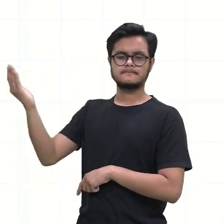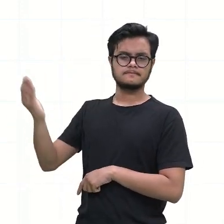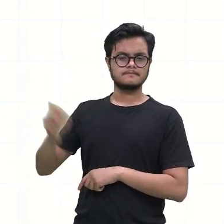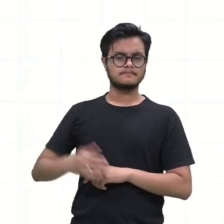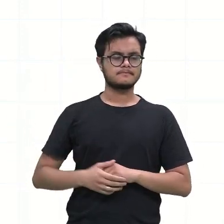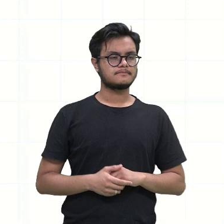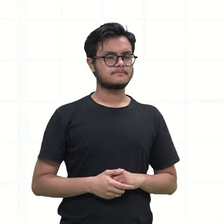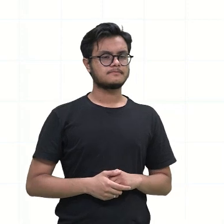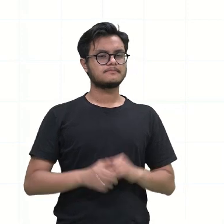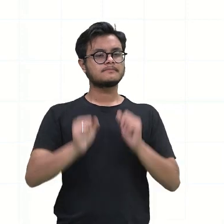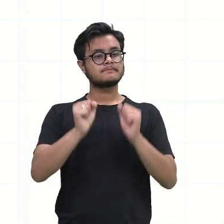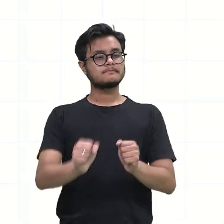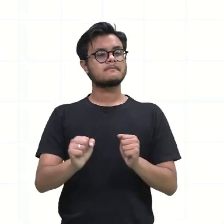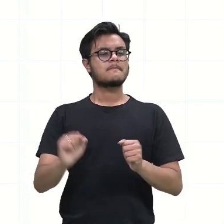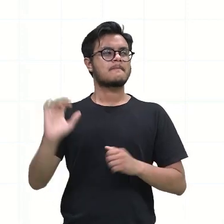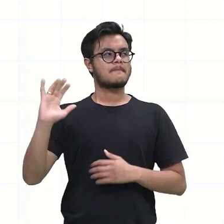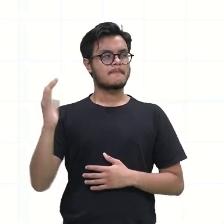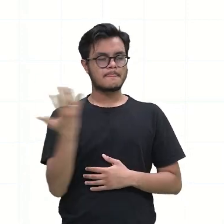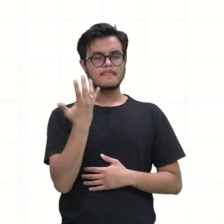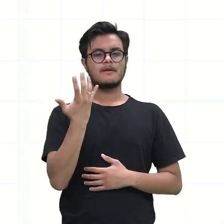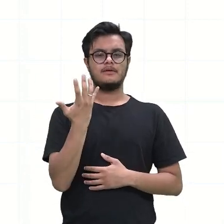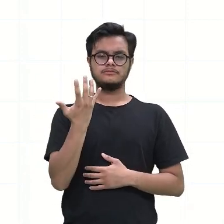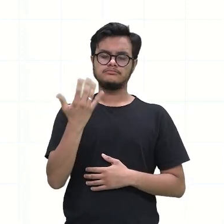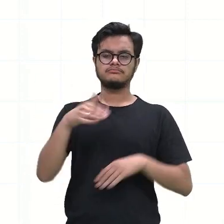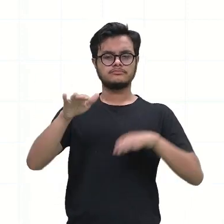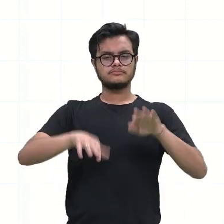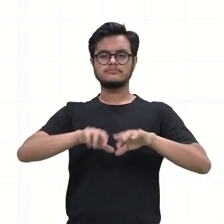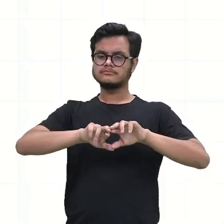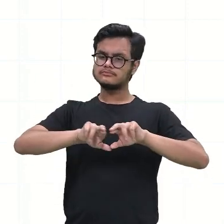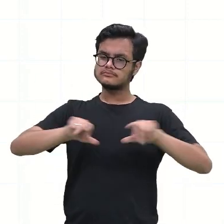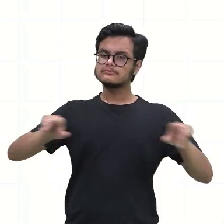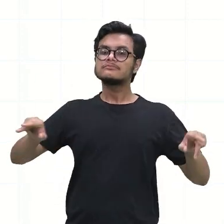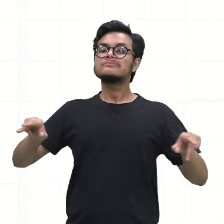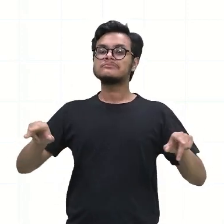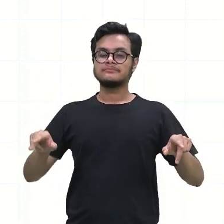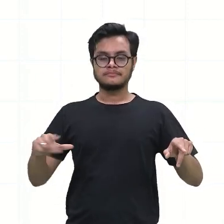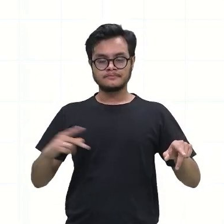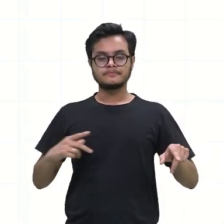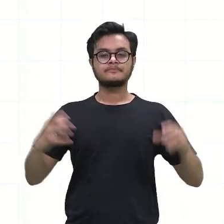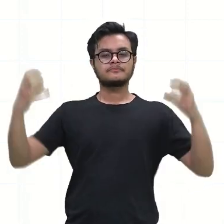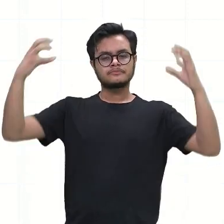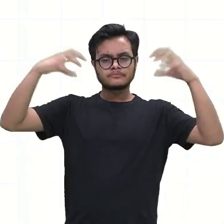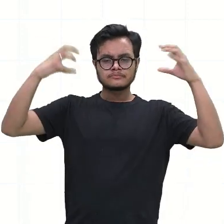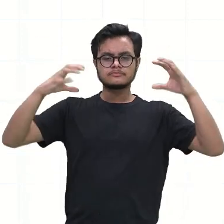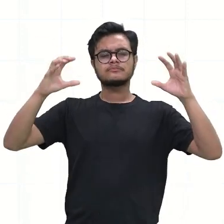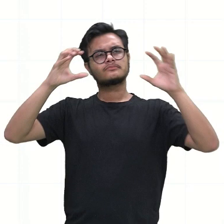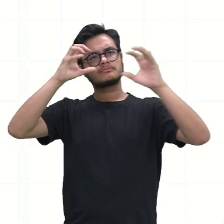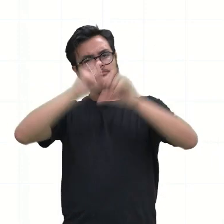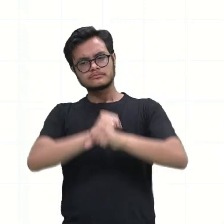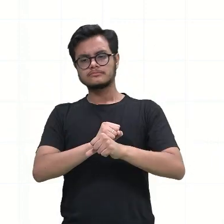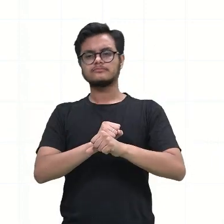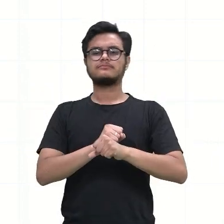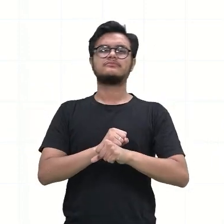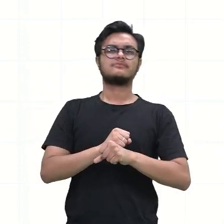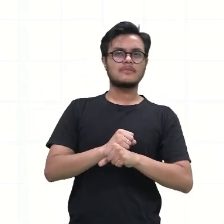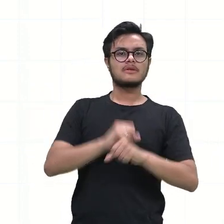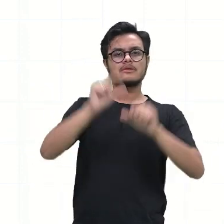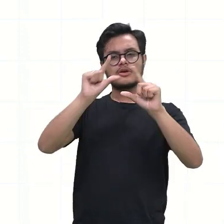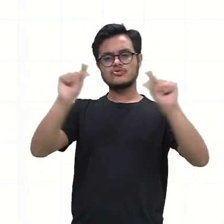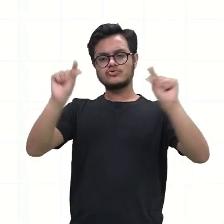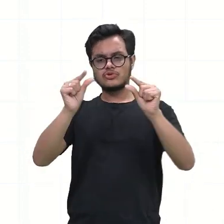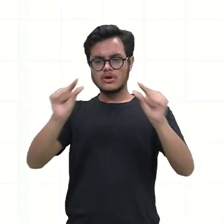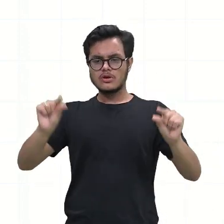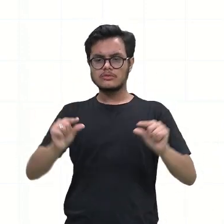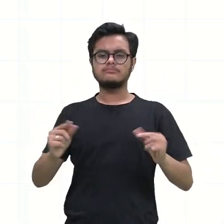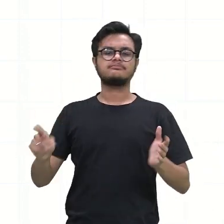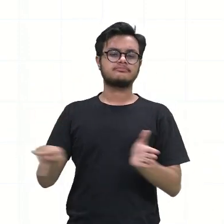Pode indicar ali ação, estado, fenômeno da natureza, como chover, anoitecer, nevar,